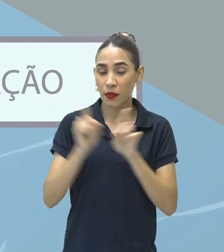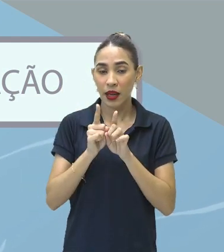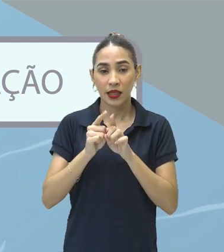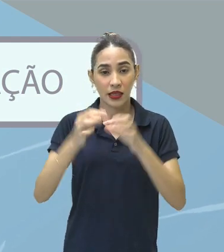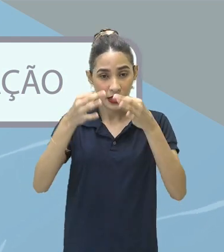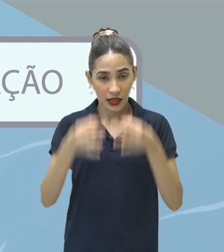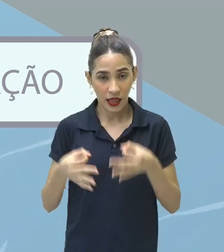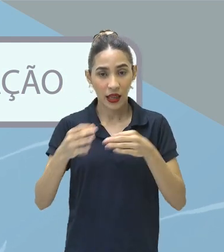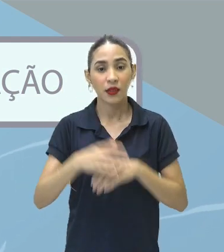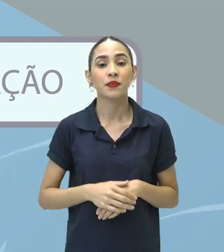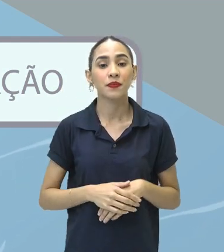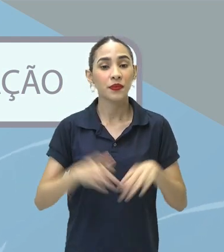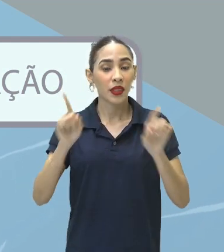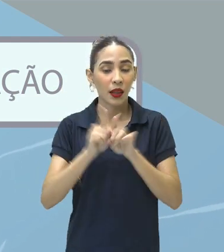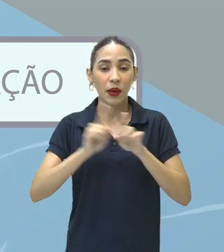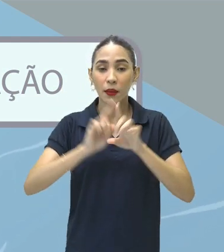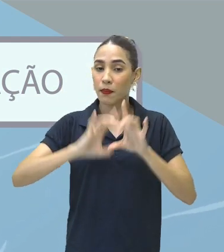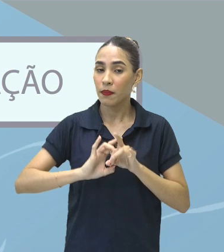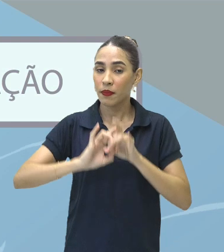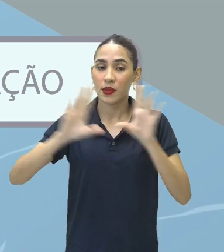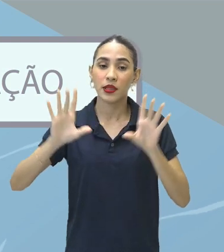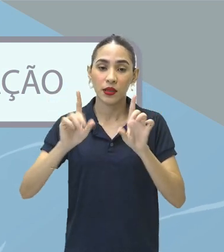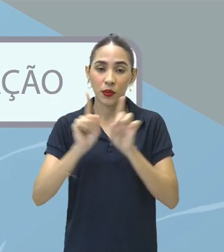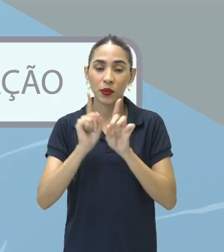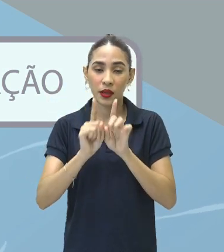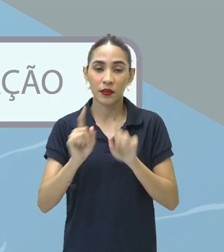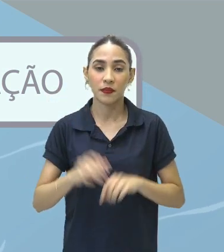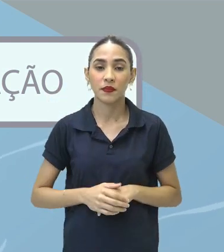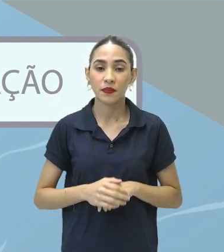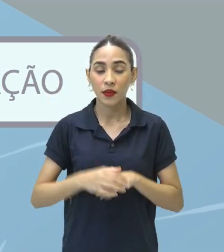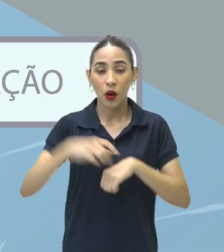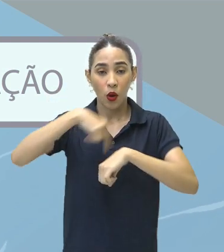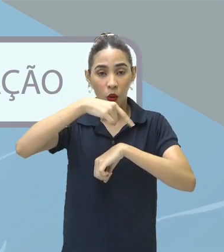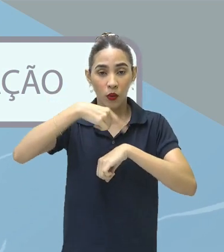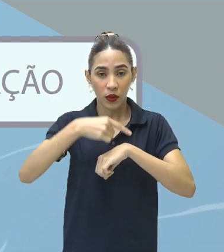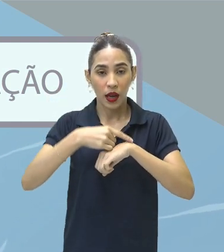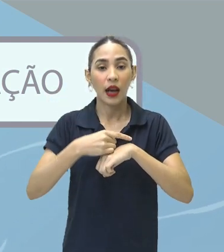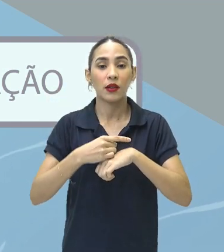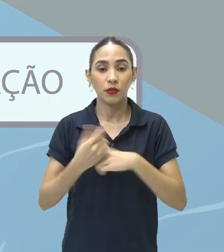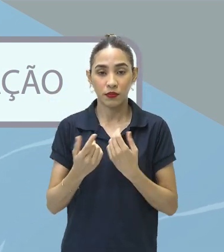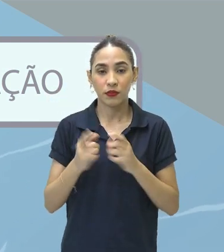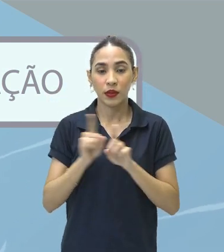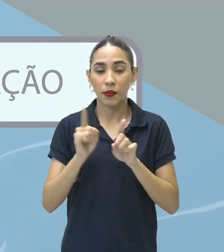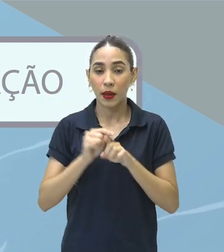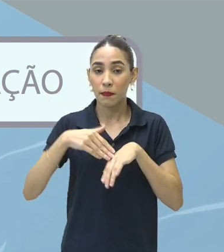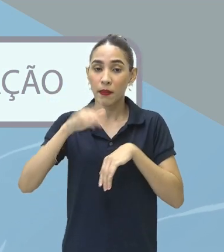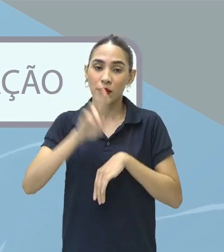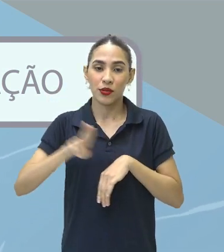regular, além de permitir a liberação em horários de maior demanda.